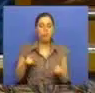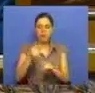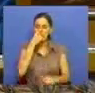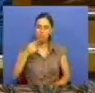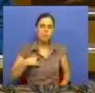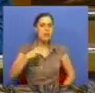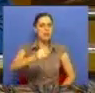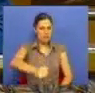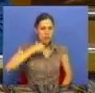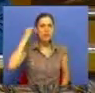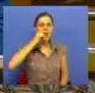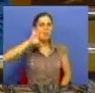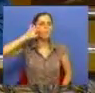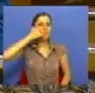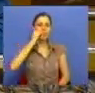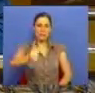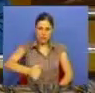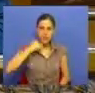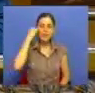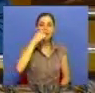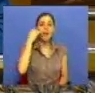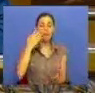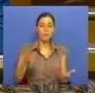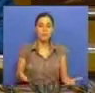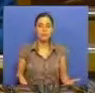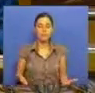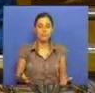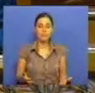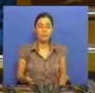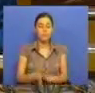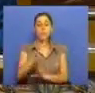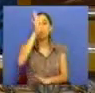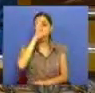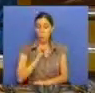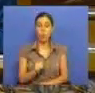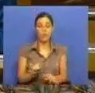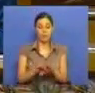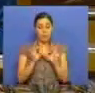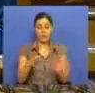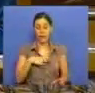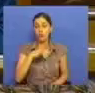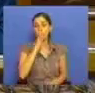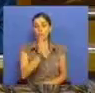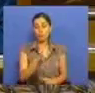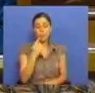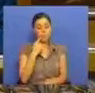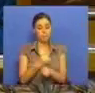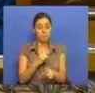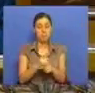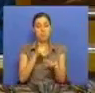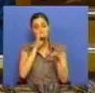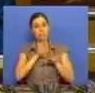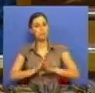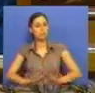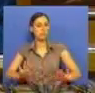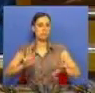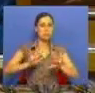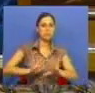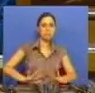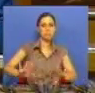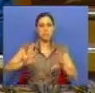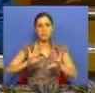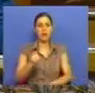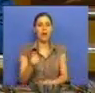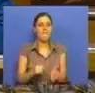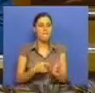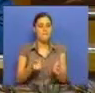erro gravíssimo e de consequências gravíssimas. O Governo, como disse, manteve-se impávido e sereno perante a